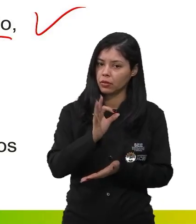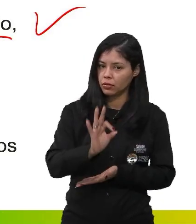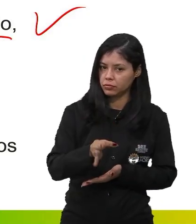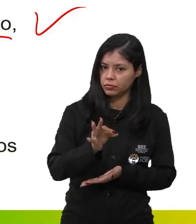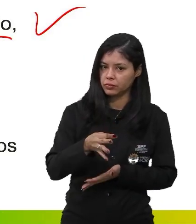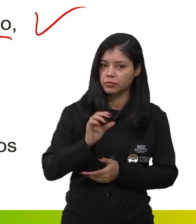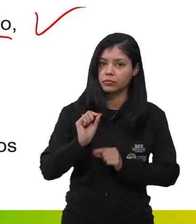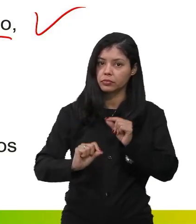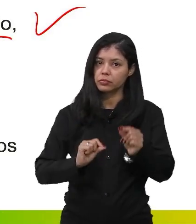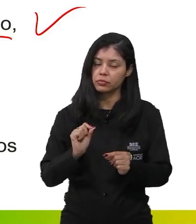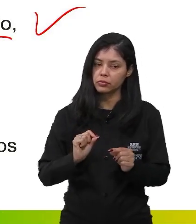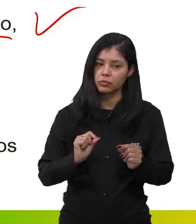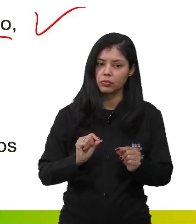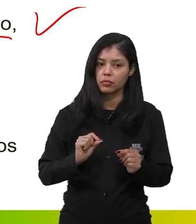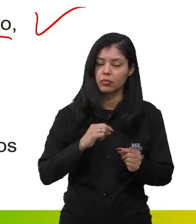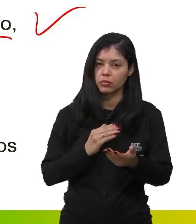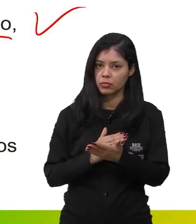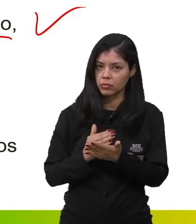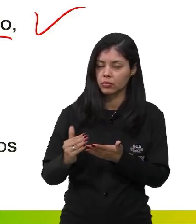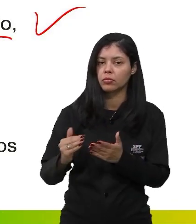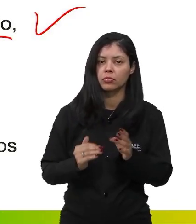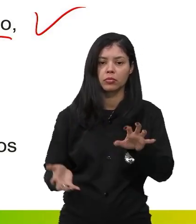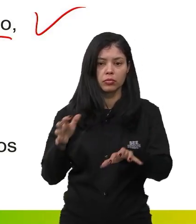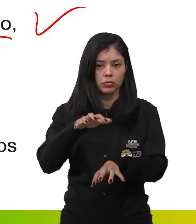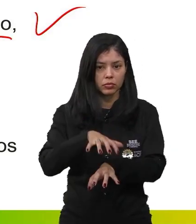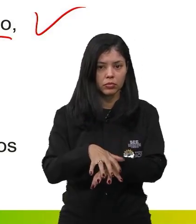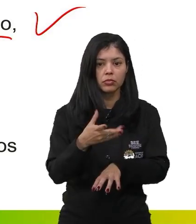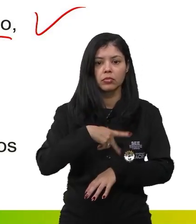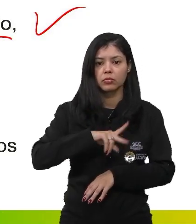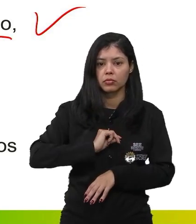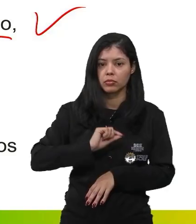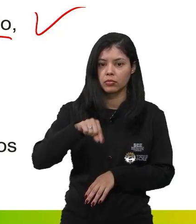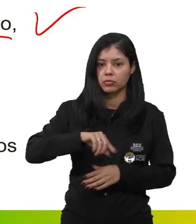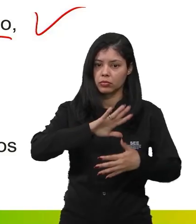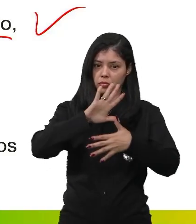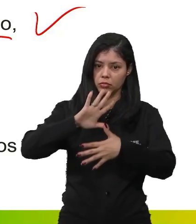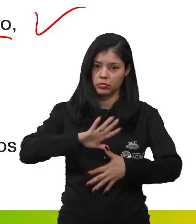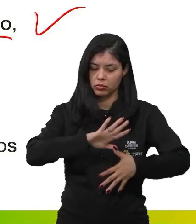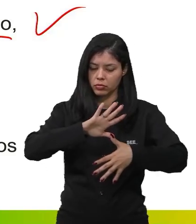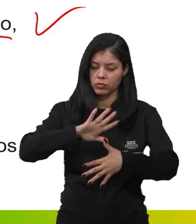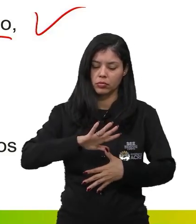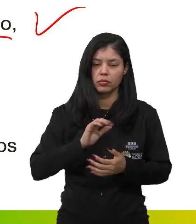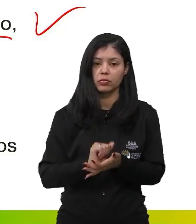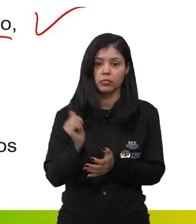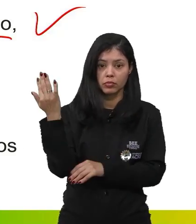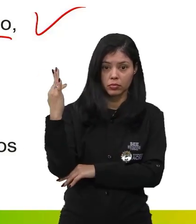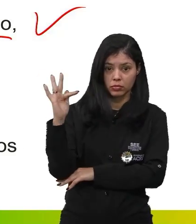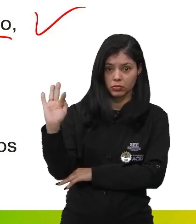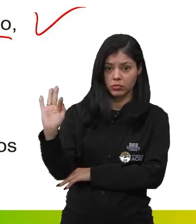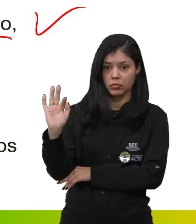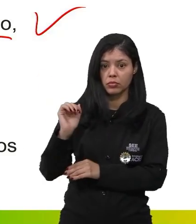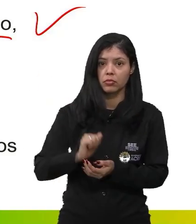certeza, que inclusive no início da colonização portuguesa aqui na América, os franceses estavam rondando